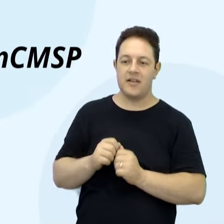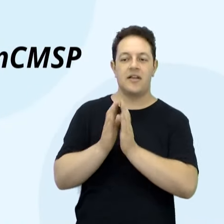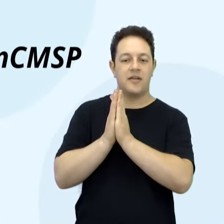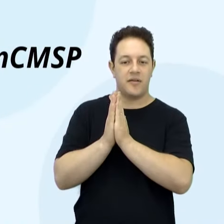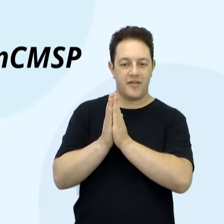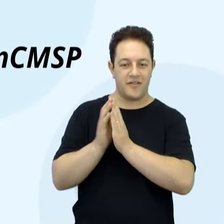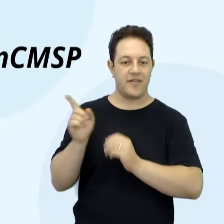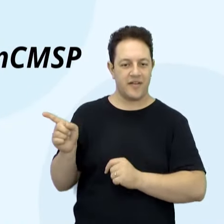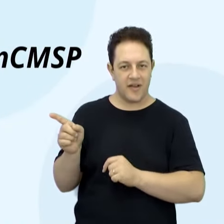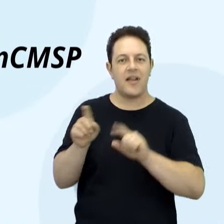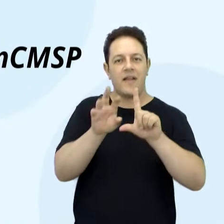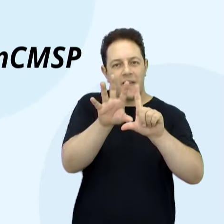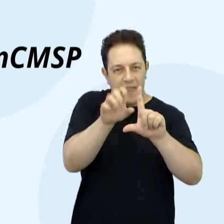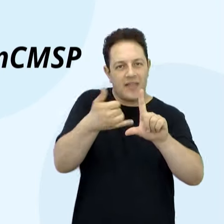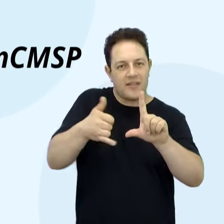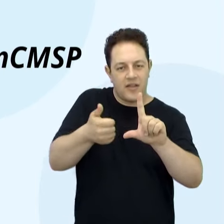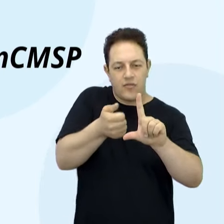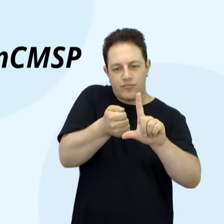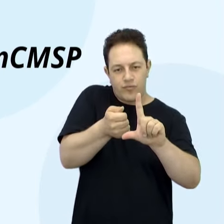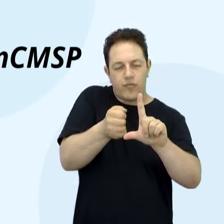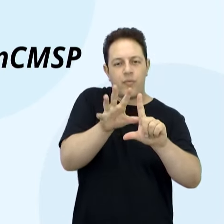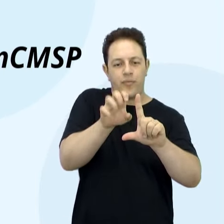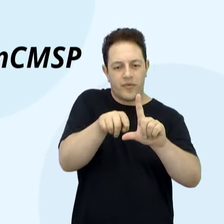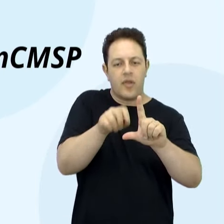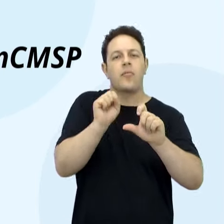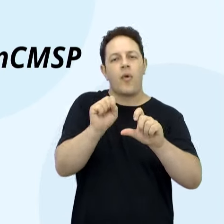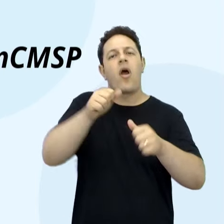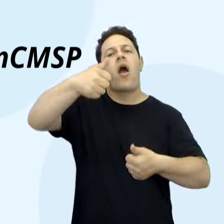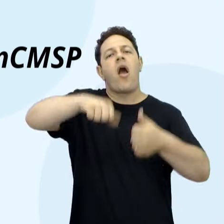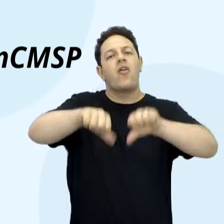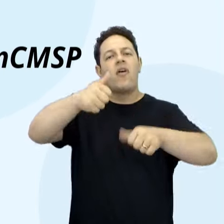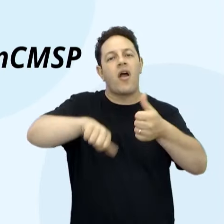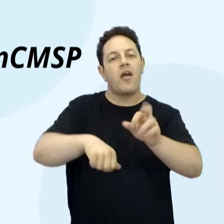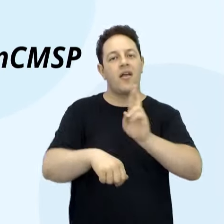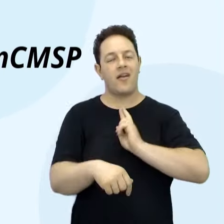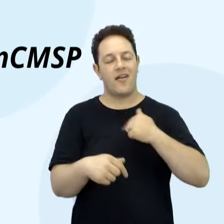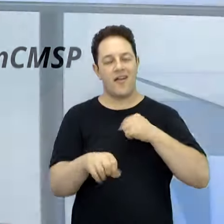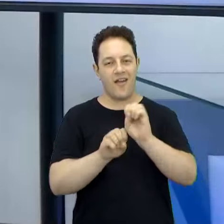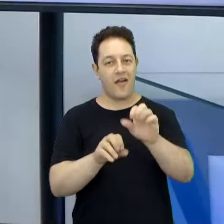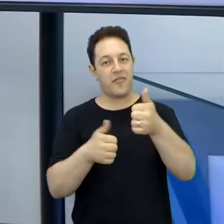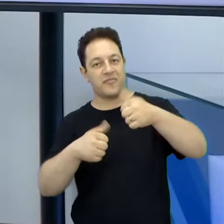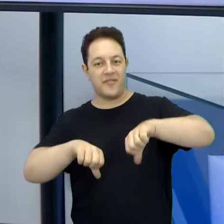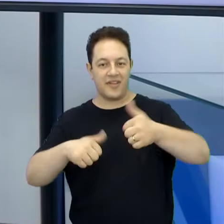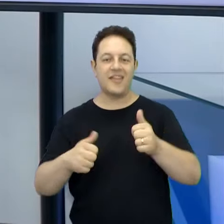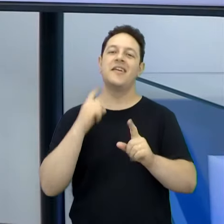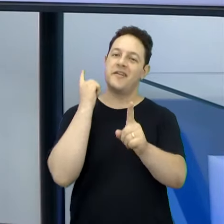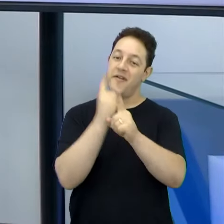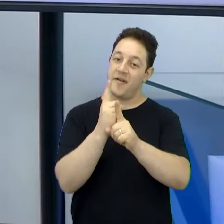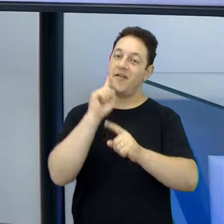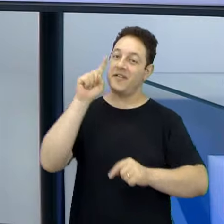tem sim. Que vocês acessem o QR Code, façam a avaliação. E aí a gente se vê